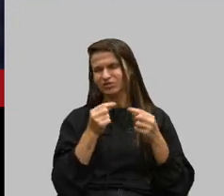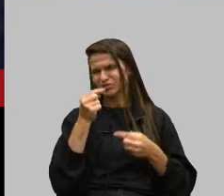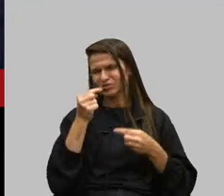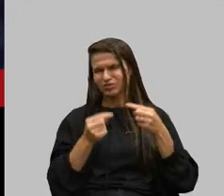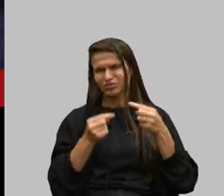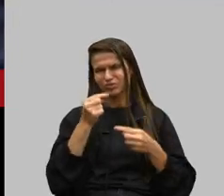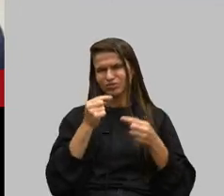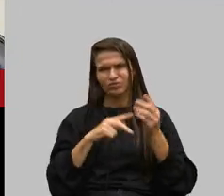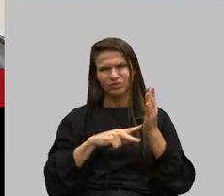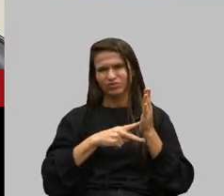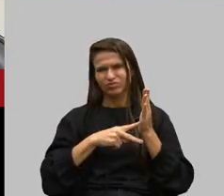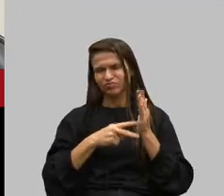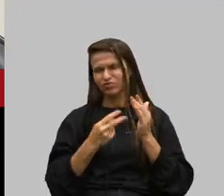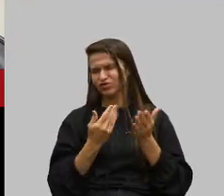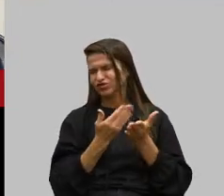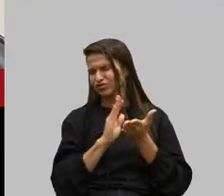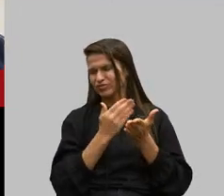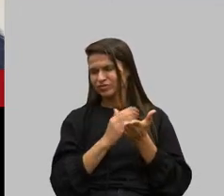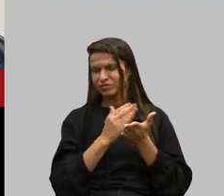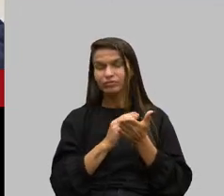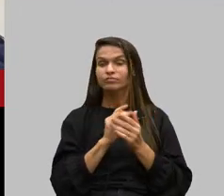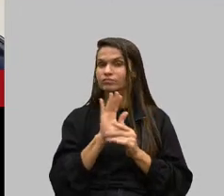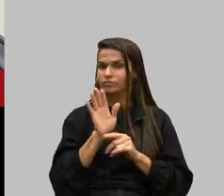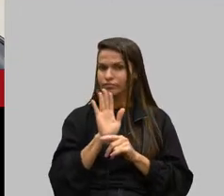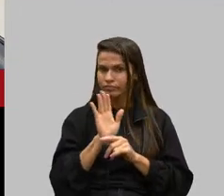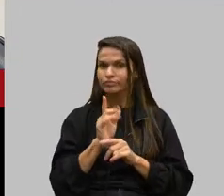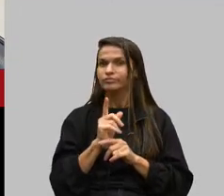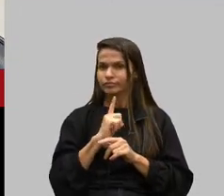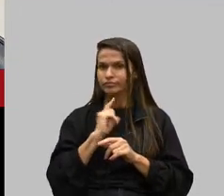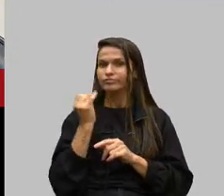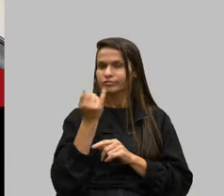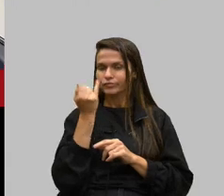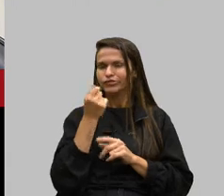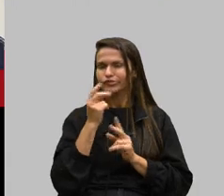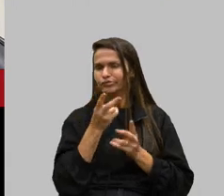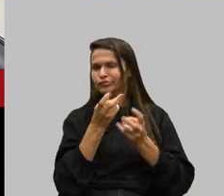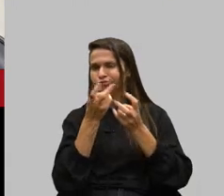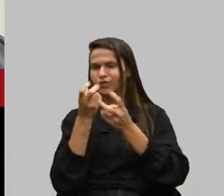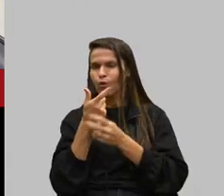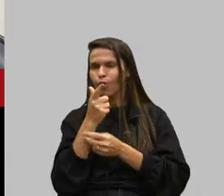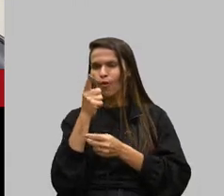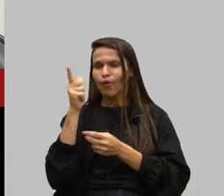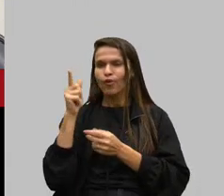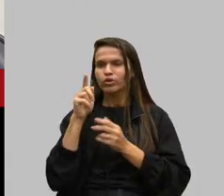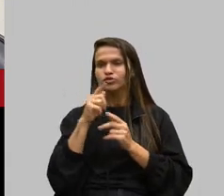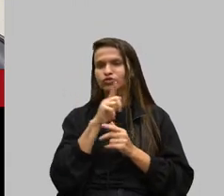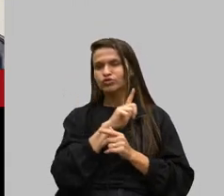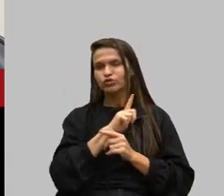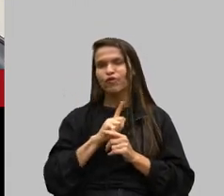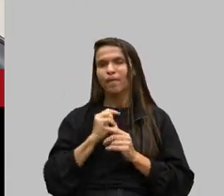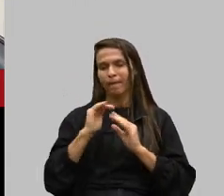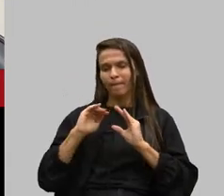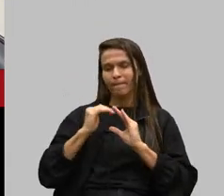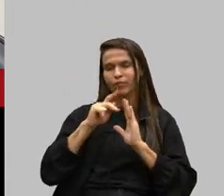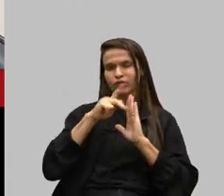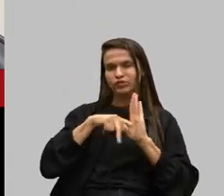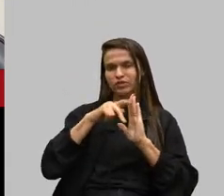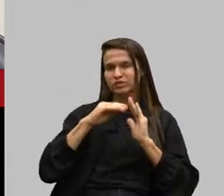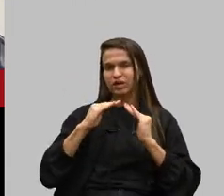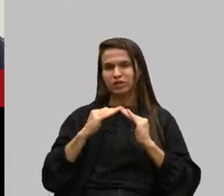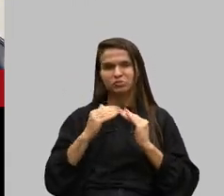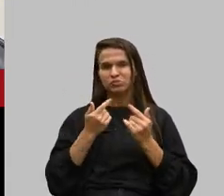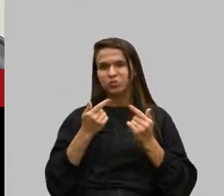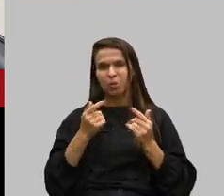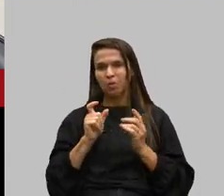sindicatos não vale Vale muito porque eu já vi outros governos encaminharem projetos a esta casa sem uma palavra dada